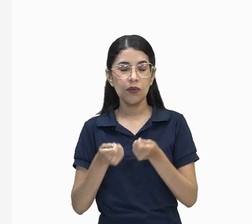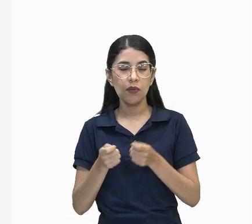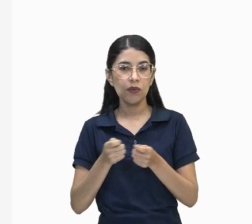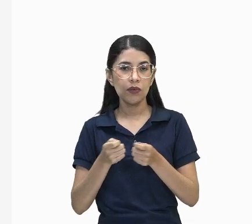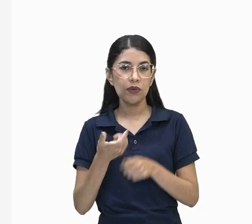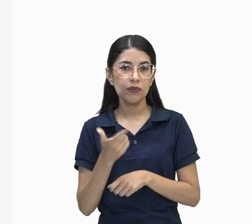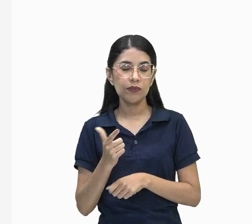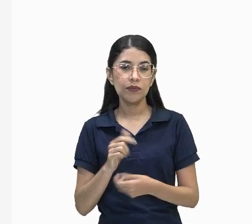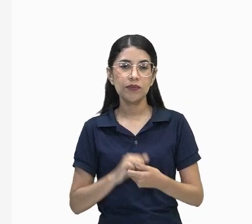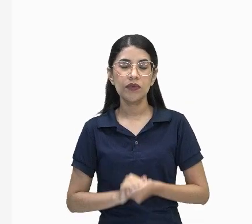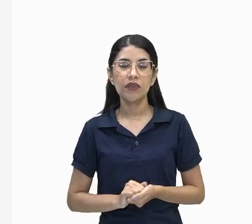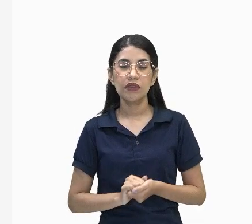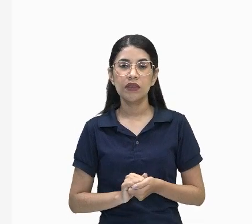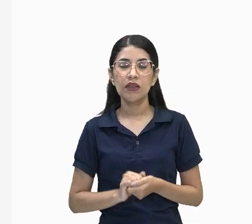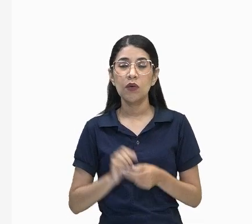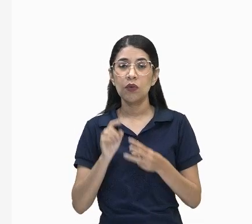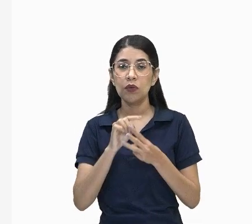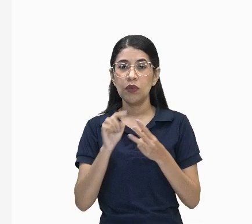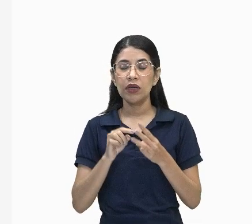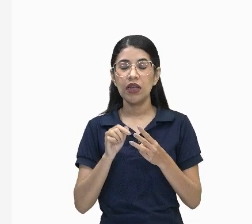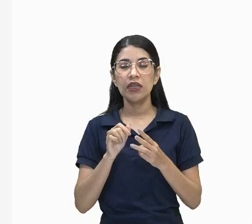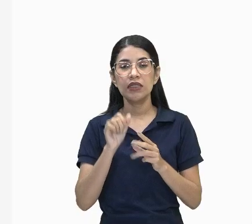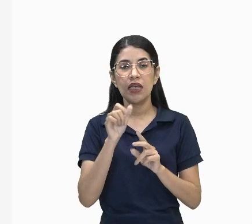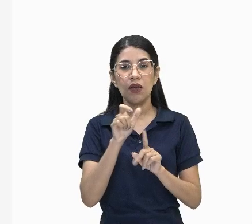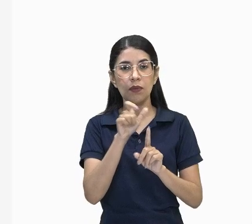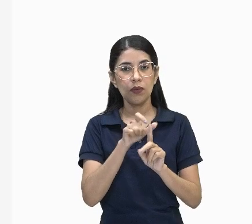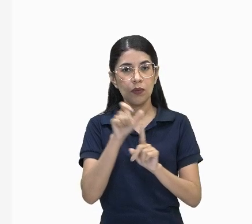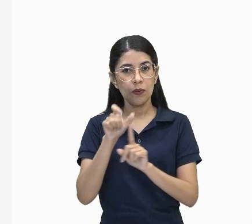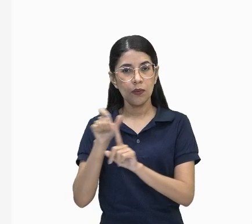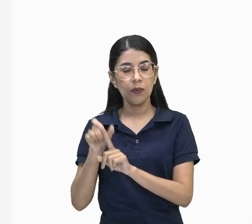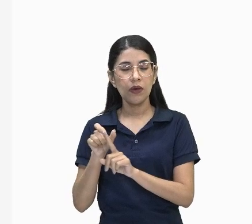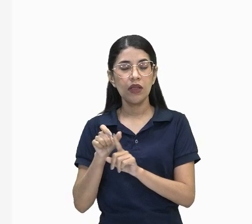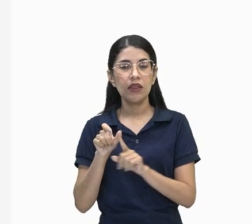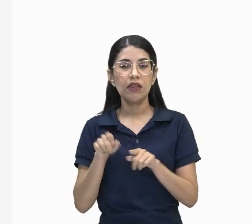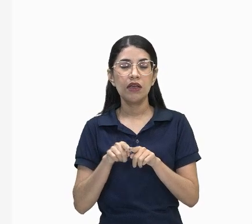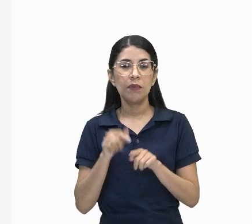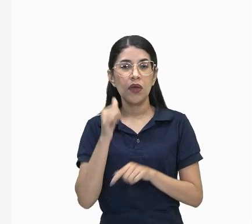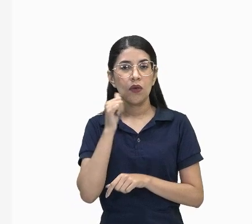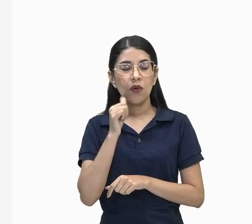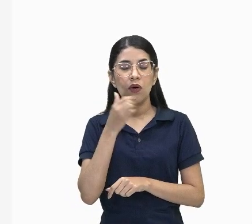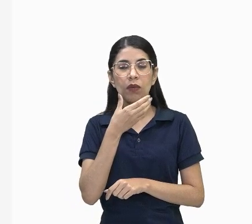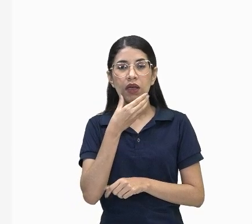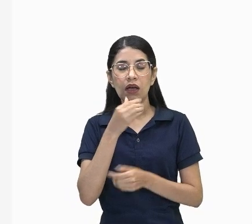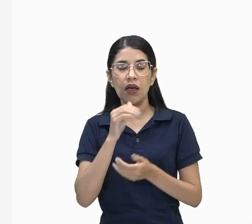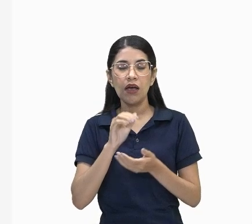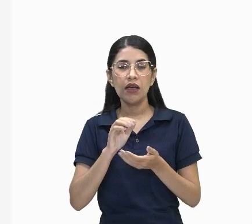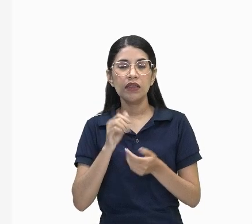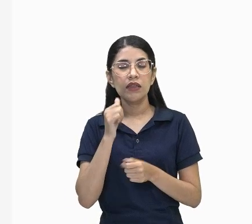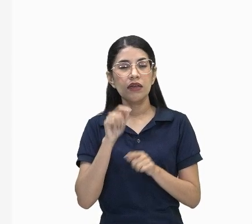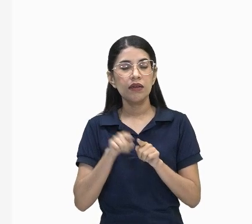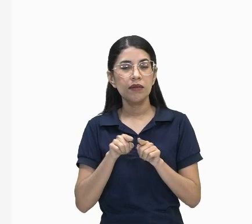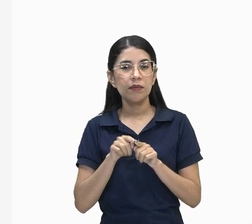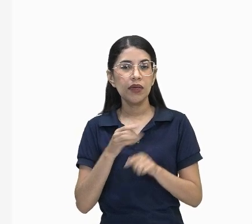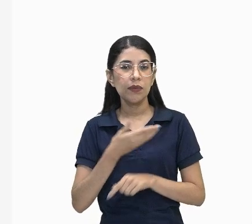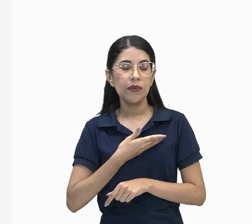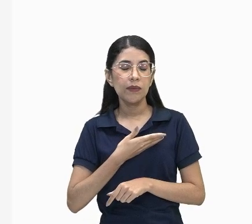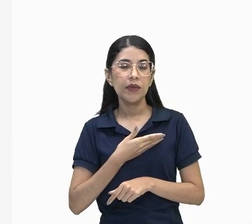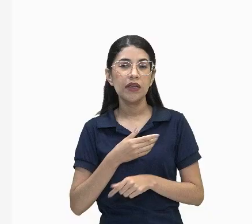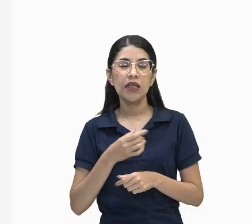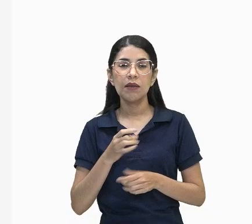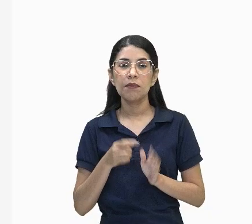O triângulo amoroso entre Rita, Camilo e Vilela vai expor os sentimentos de culpa, de medo,